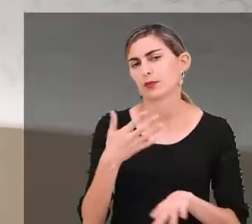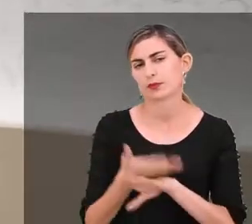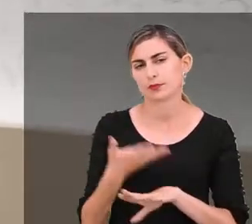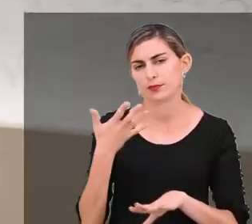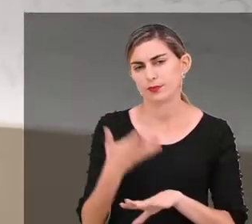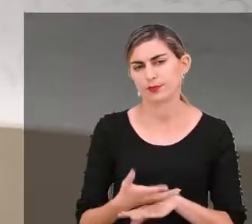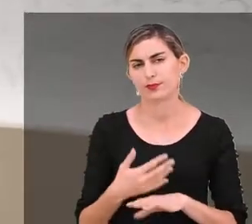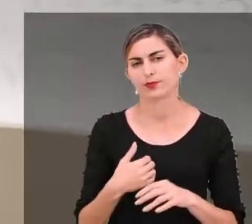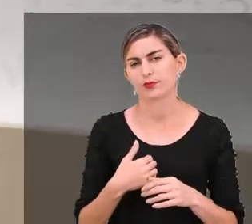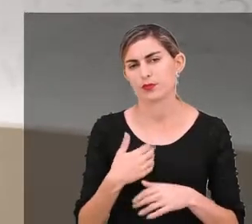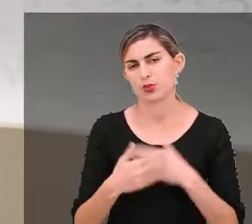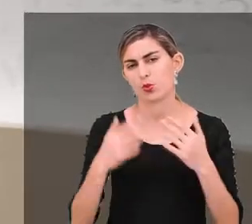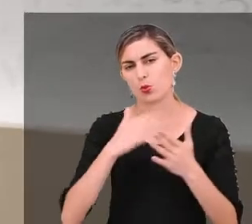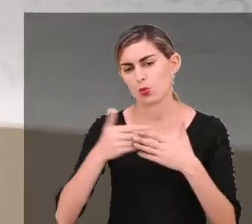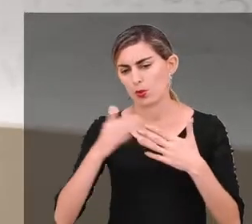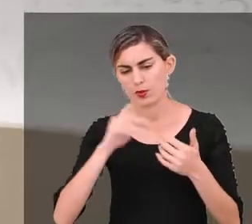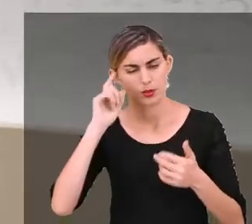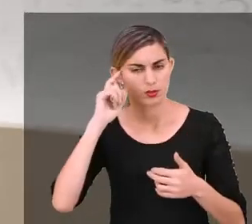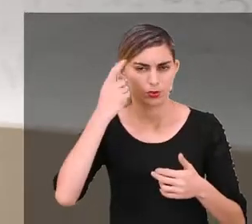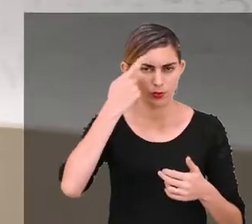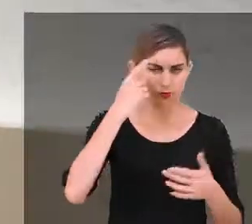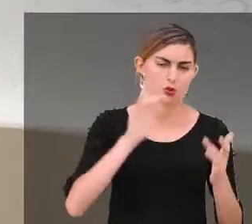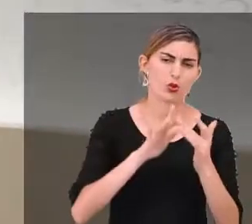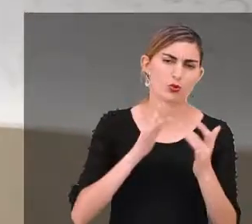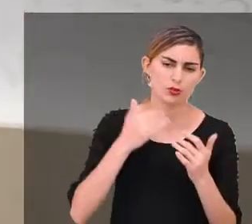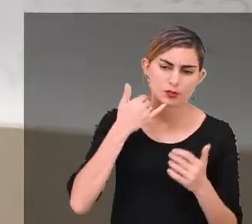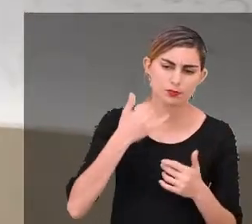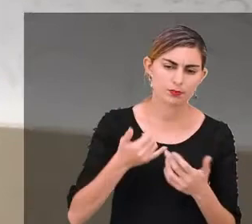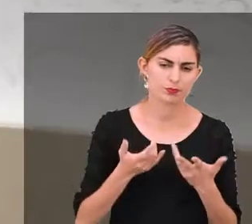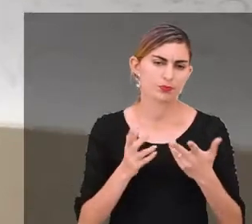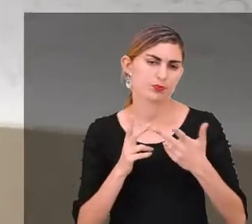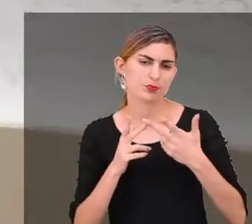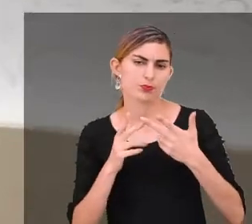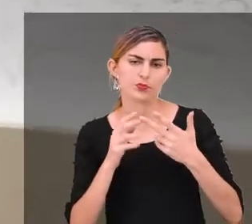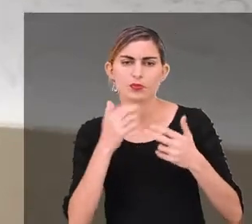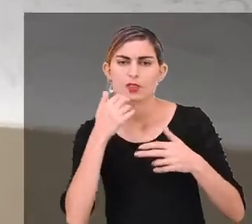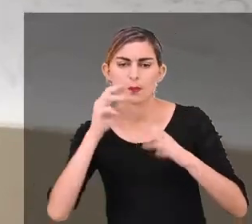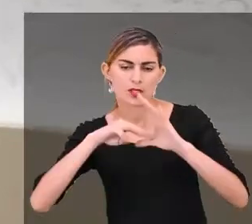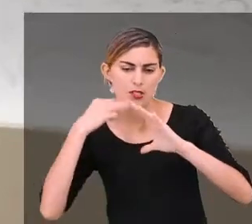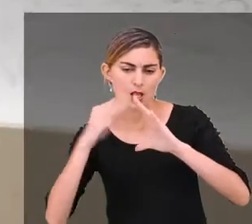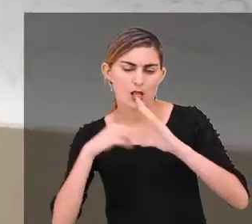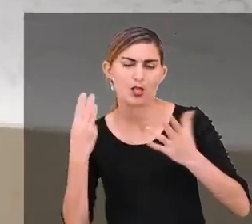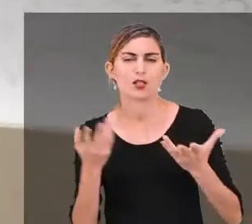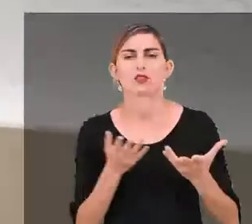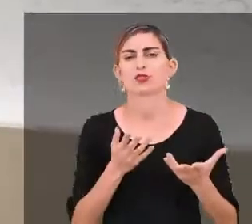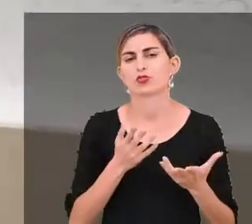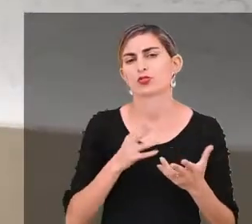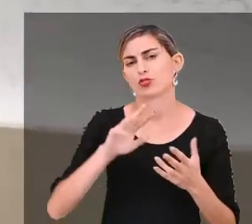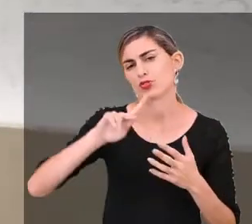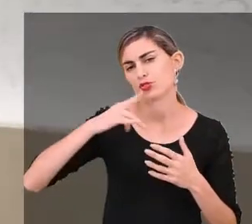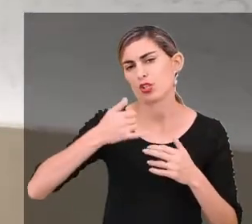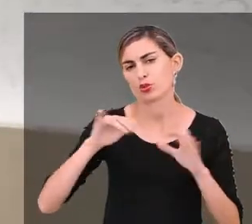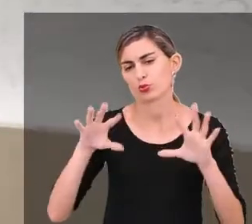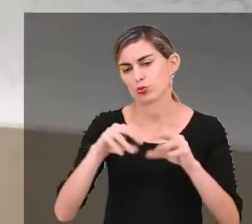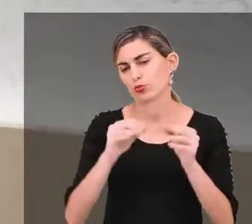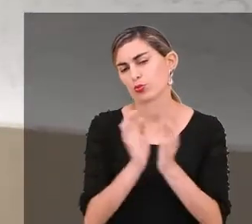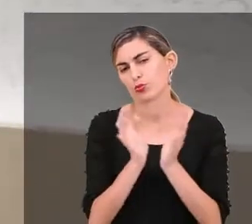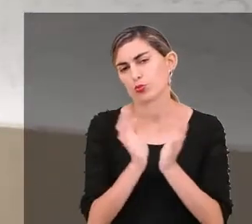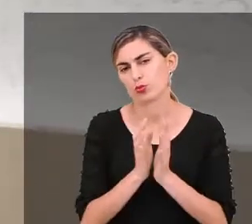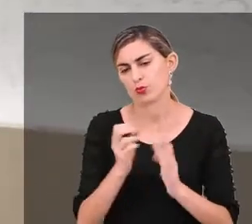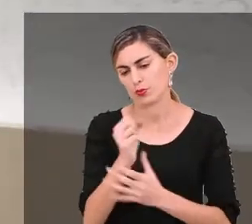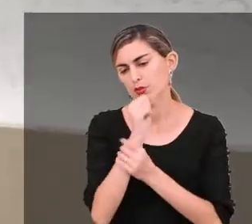da disciplina, e qualquer dúvida entre em contato comigo através de mensagem, de chats, assim como toda a